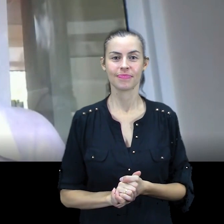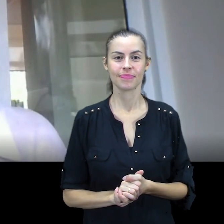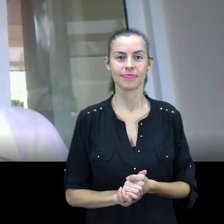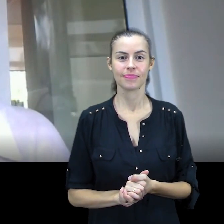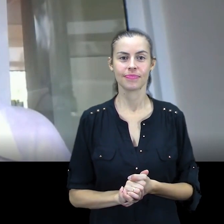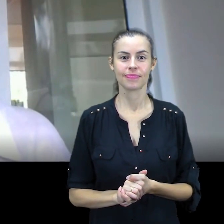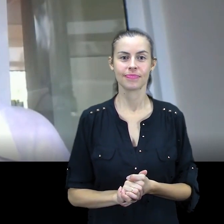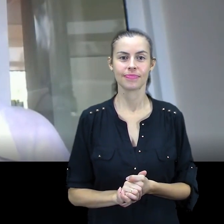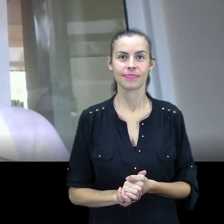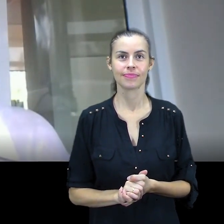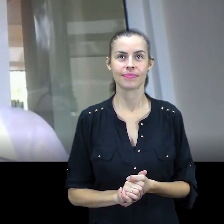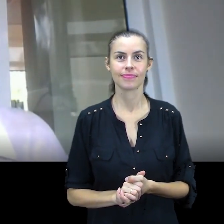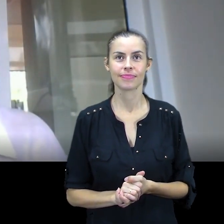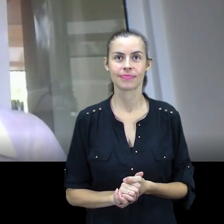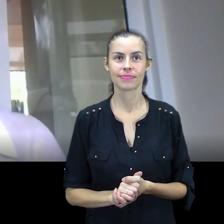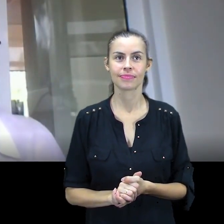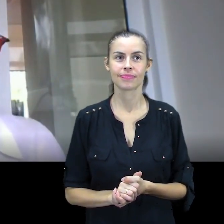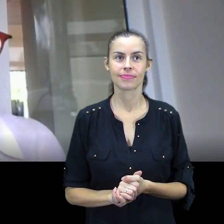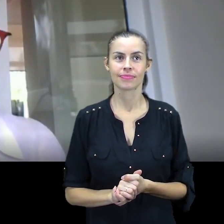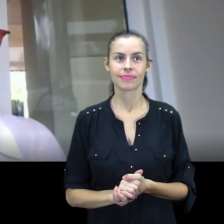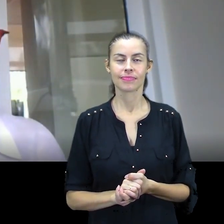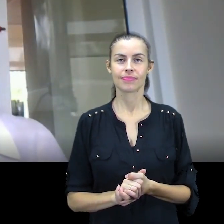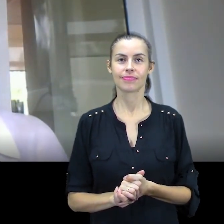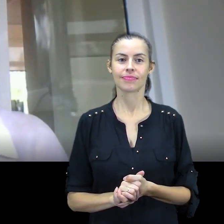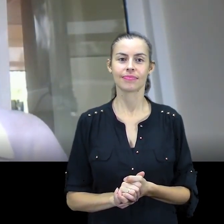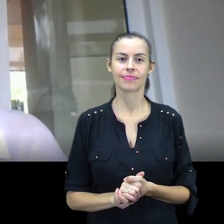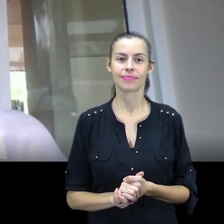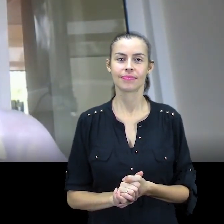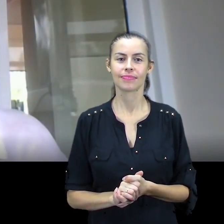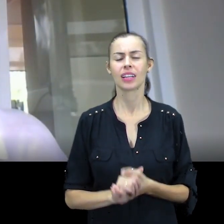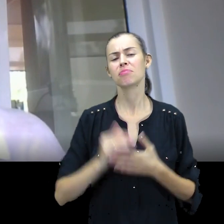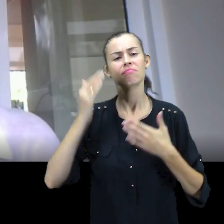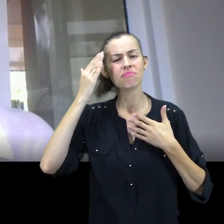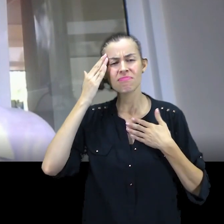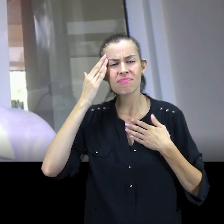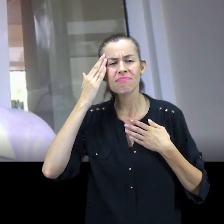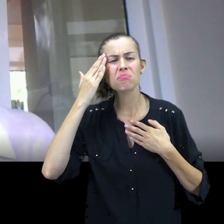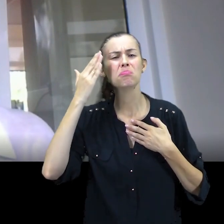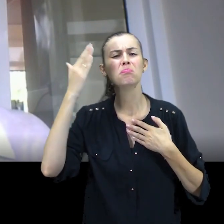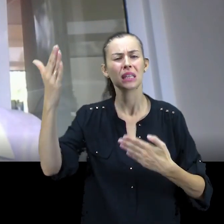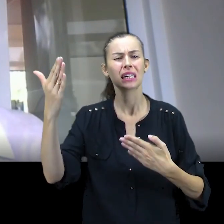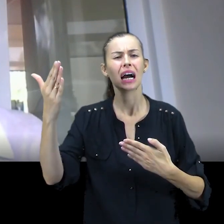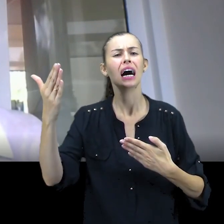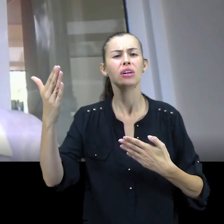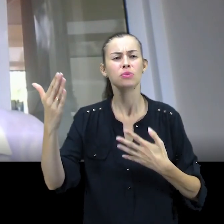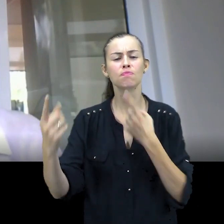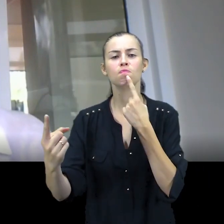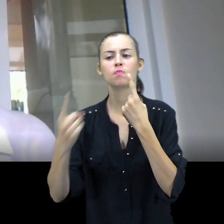novas ideias também, né? Eu sou uma pessoa da área da